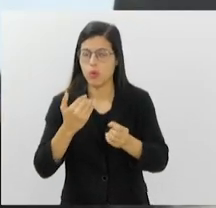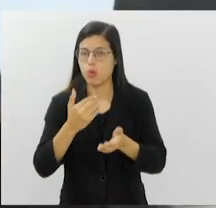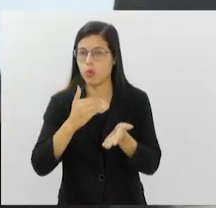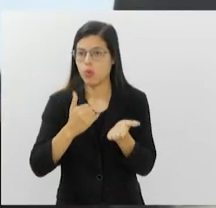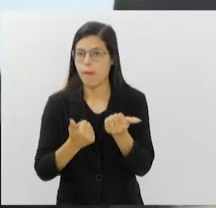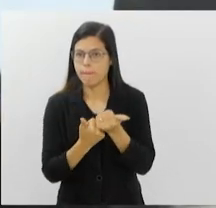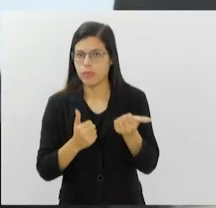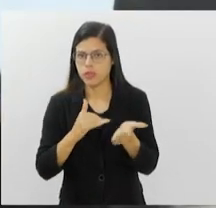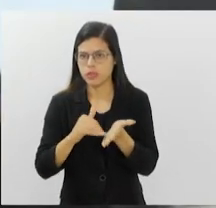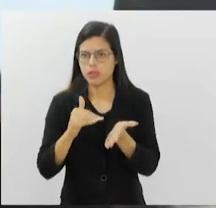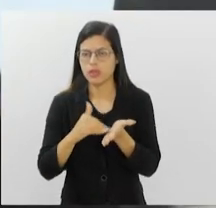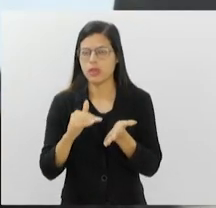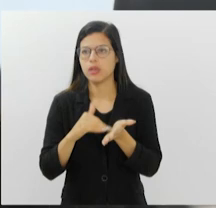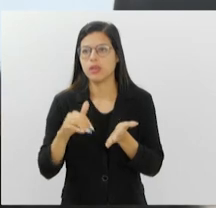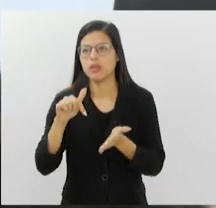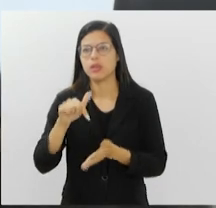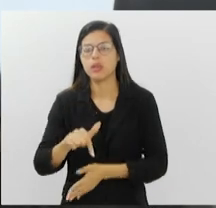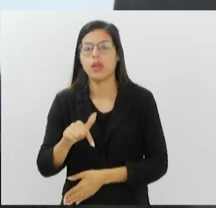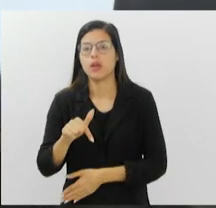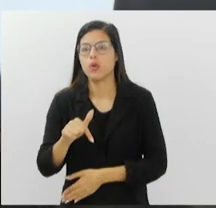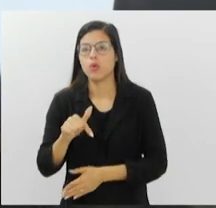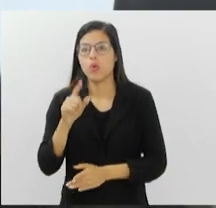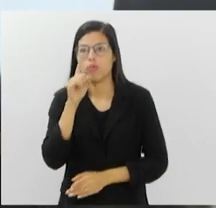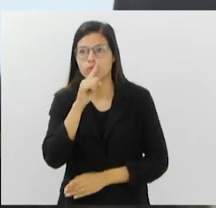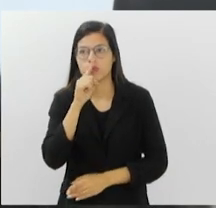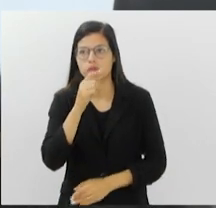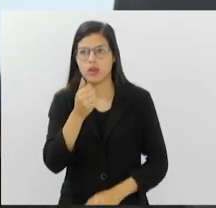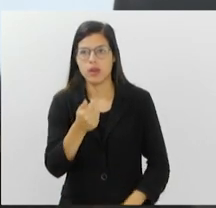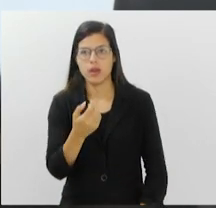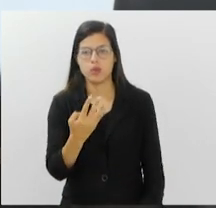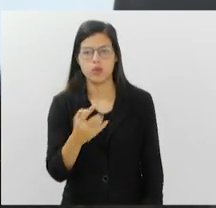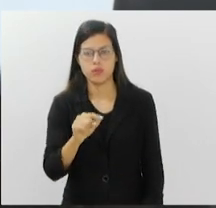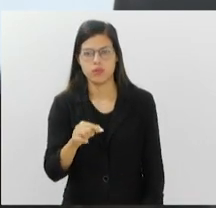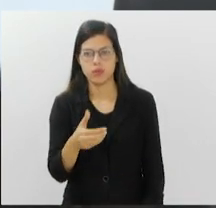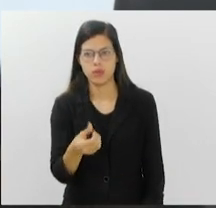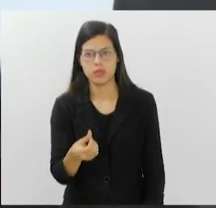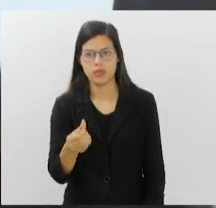subsecretário-geral de Fazenda, Gustavo Tillmann, o déficit de 14,6